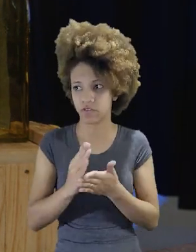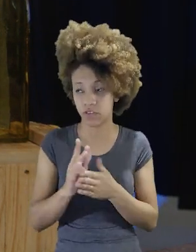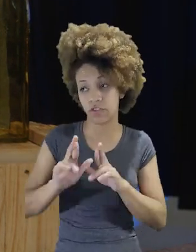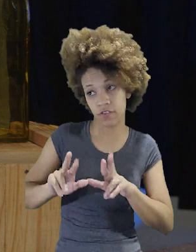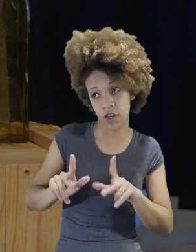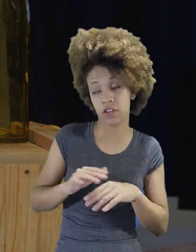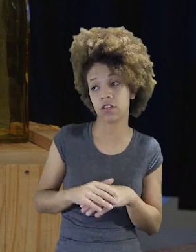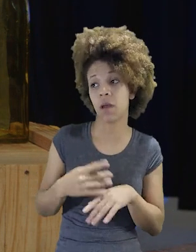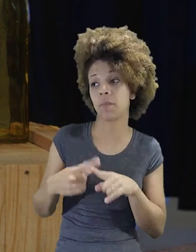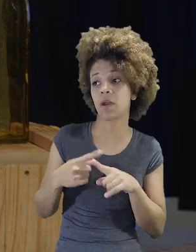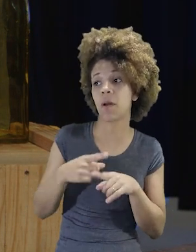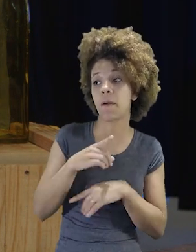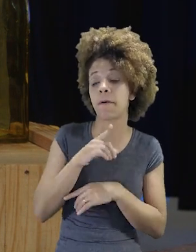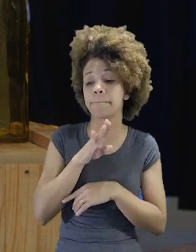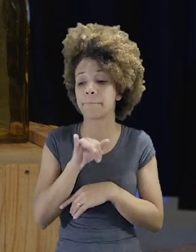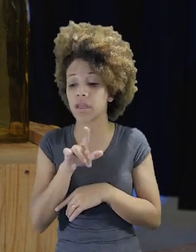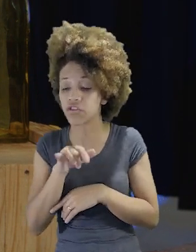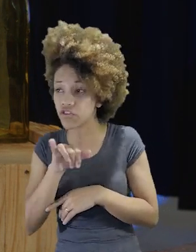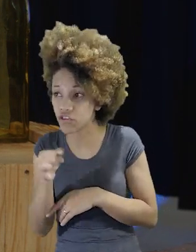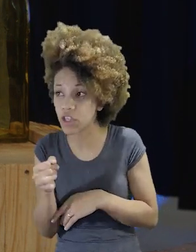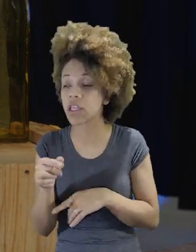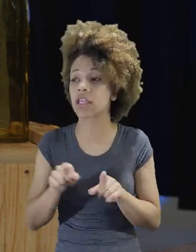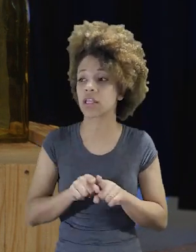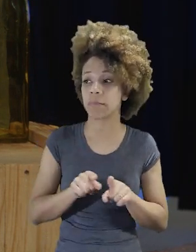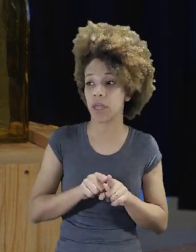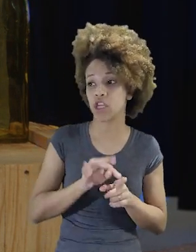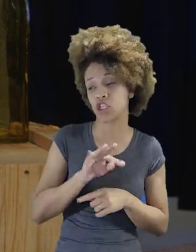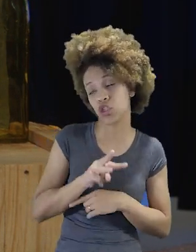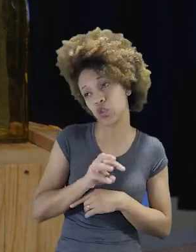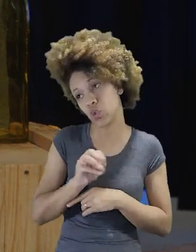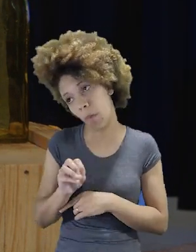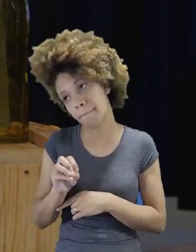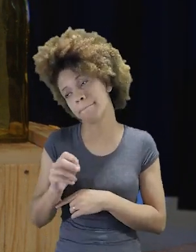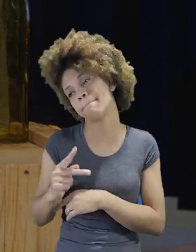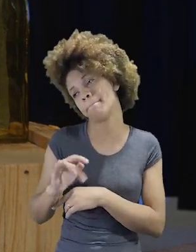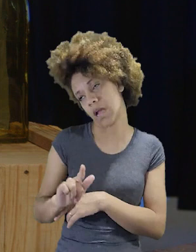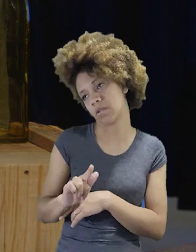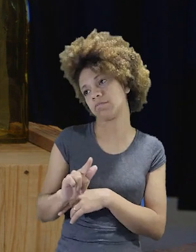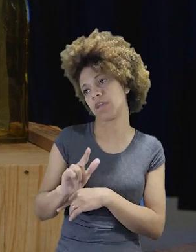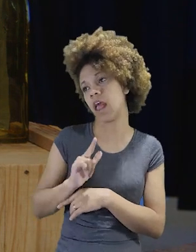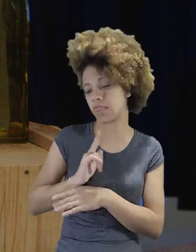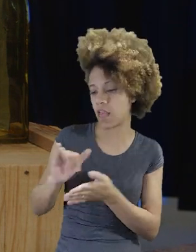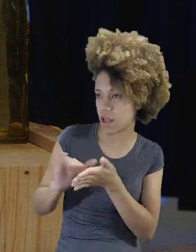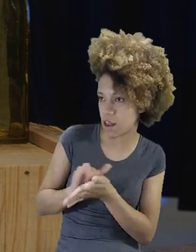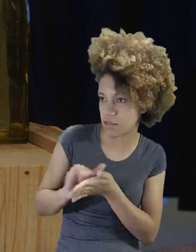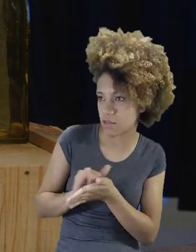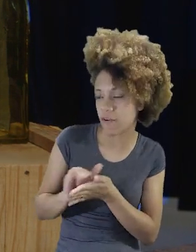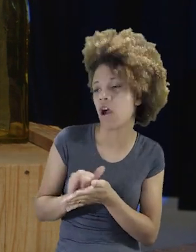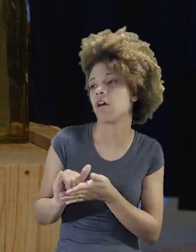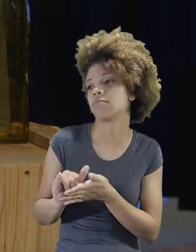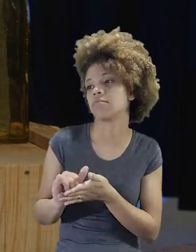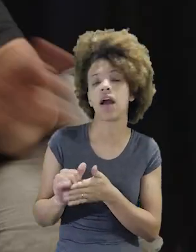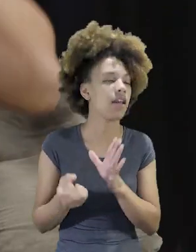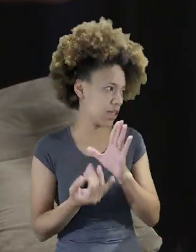de dados opostos que aí eu Notorious e útilpac e né o Tupac Embora tenha nascido em Nova York